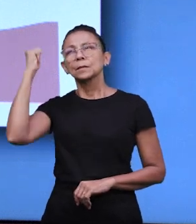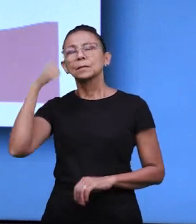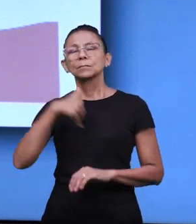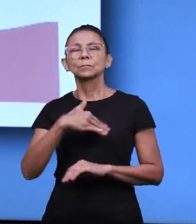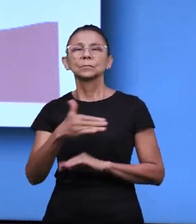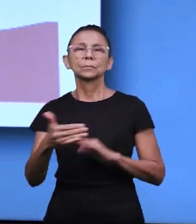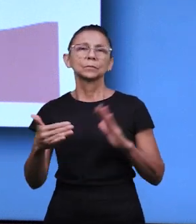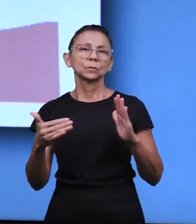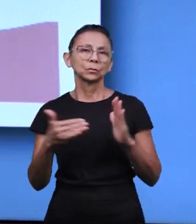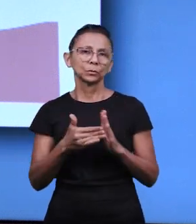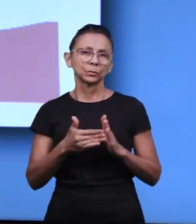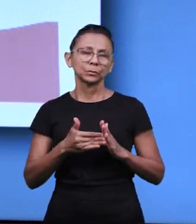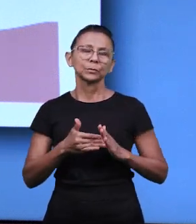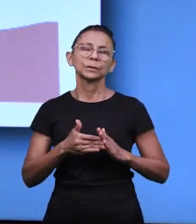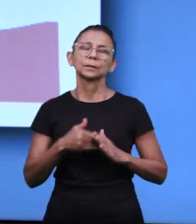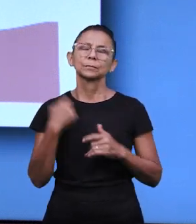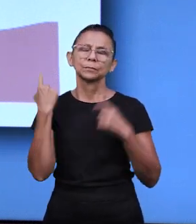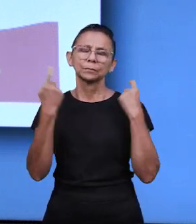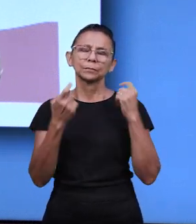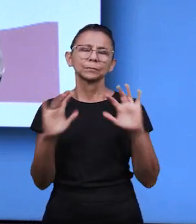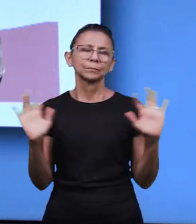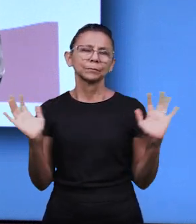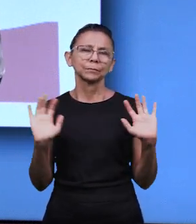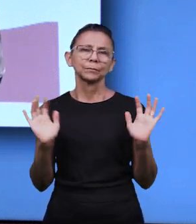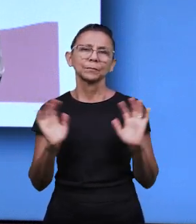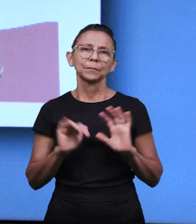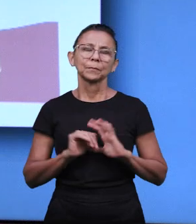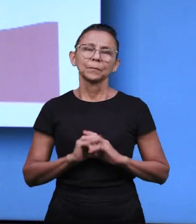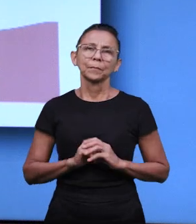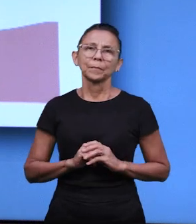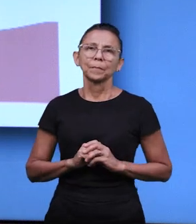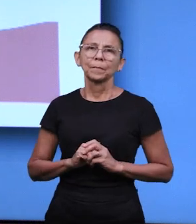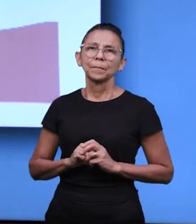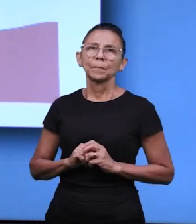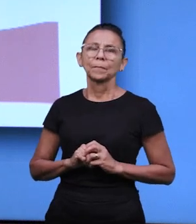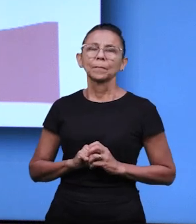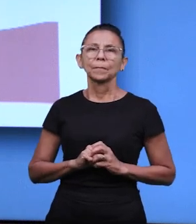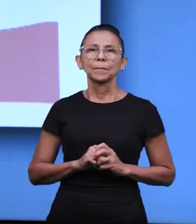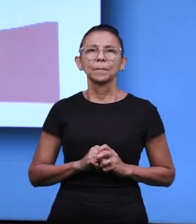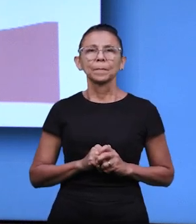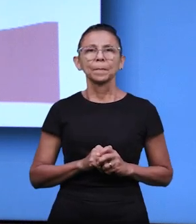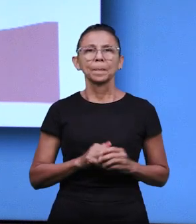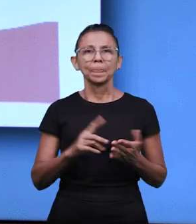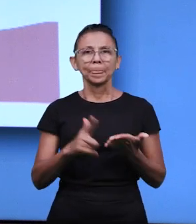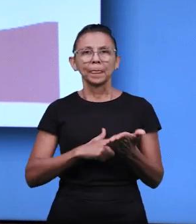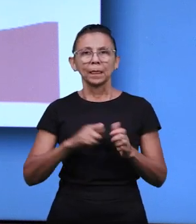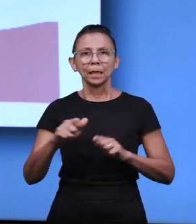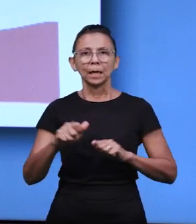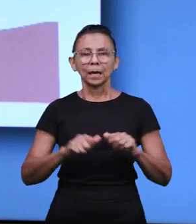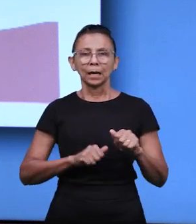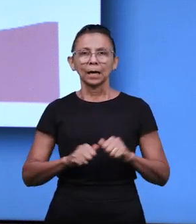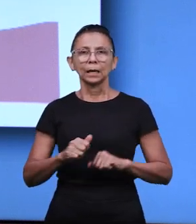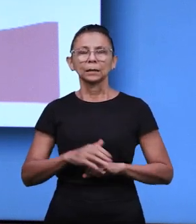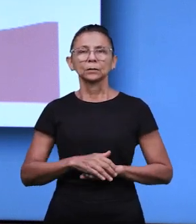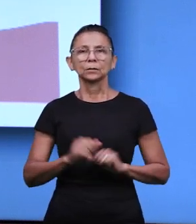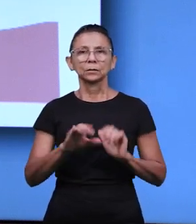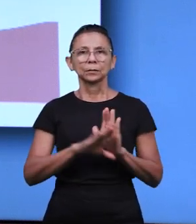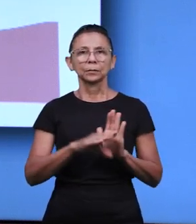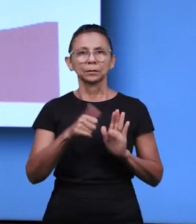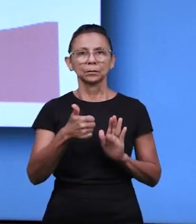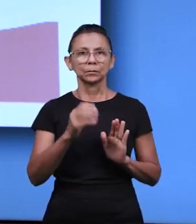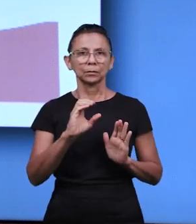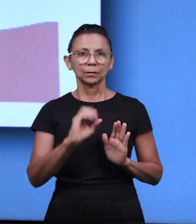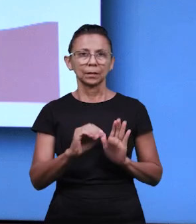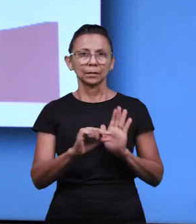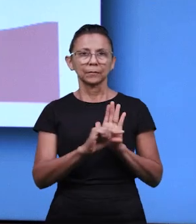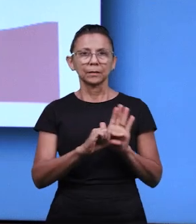está conosco. Amém. Nós não temos que nos preocupar. O Pedro disse ali no livro de Atos, no capítulo 10, gostaria de